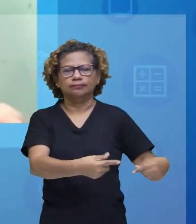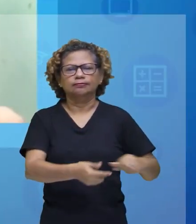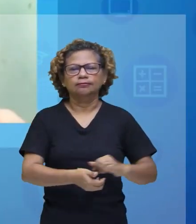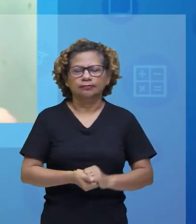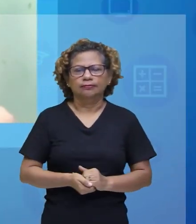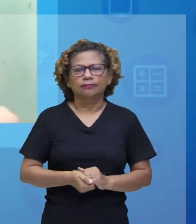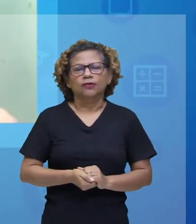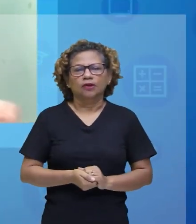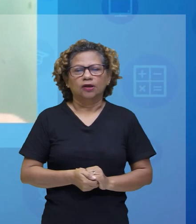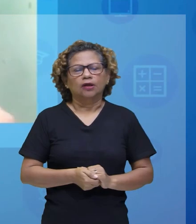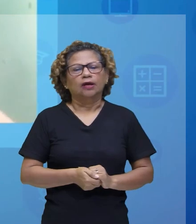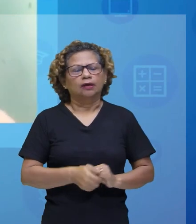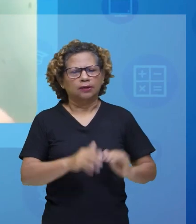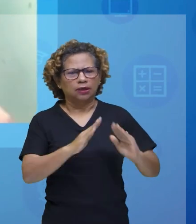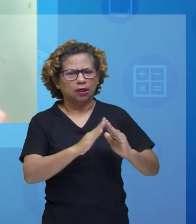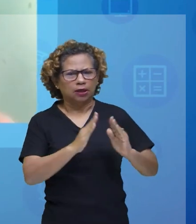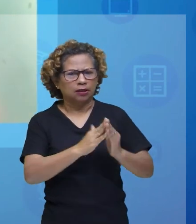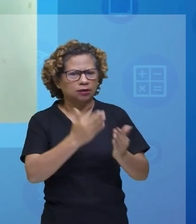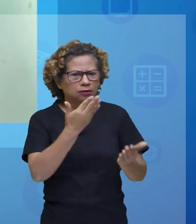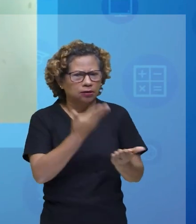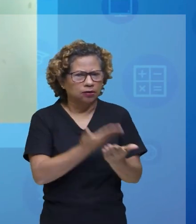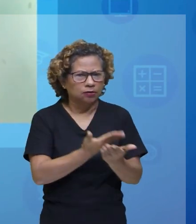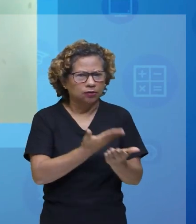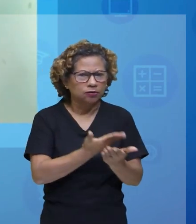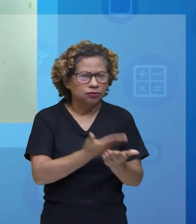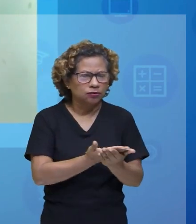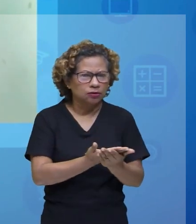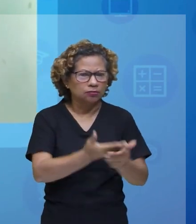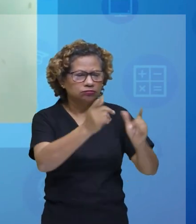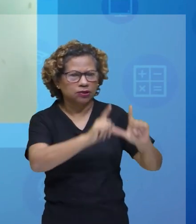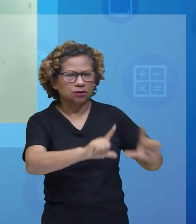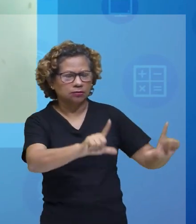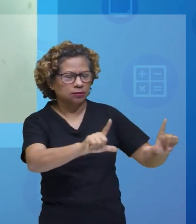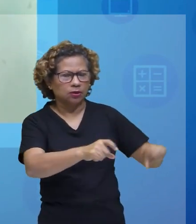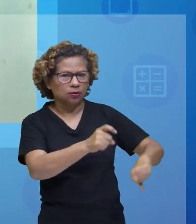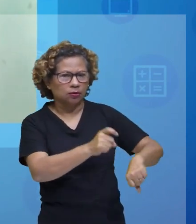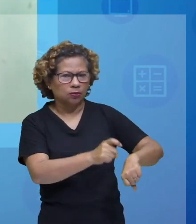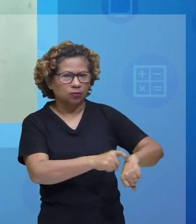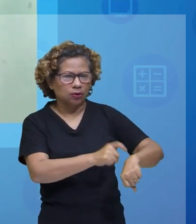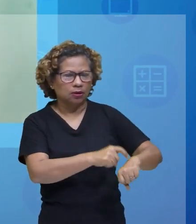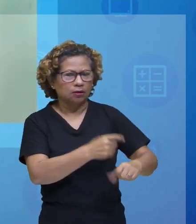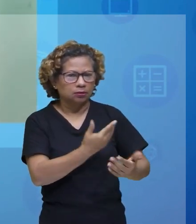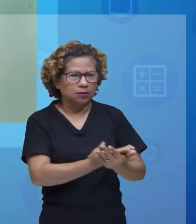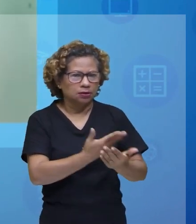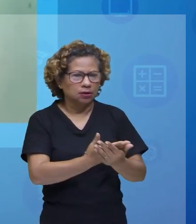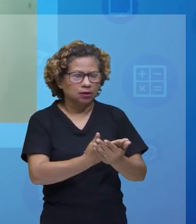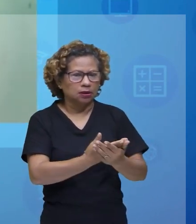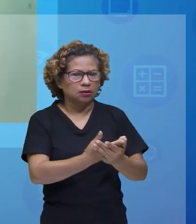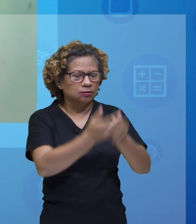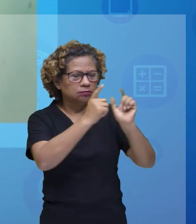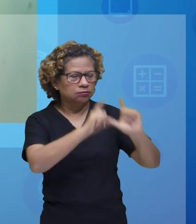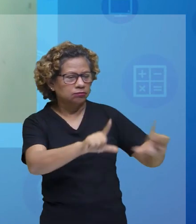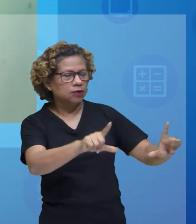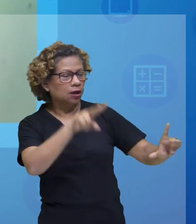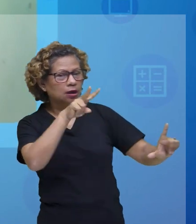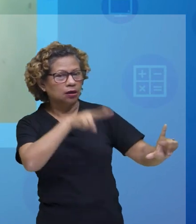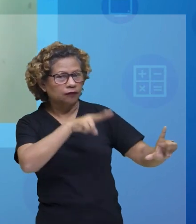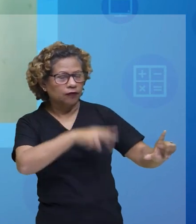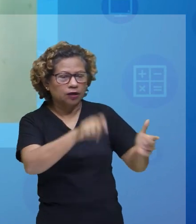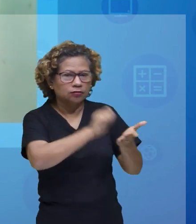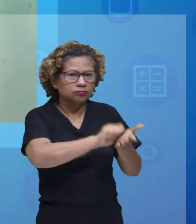estou assistindo às aulas via TV, no horário da minha série, eu assisto e faço as minhas pequenas